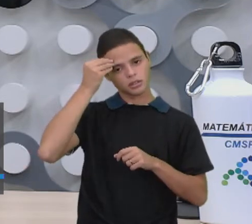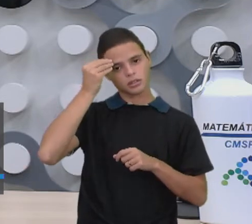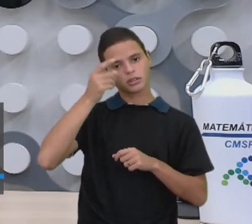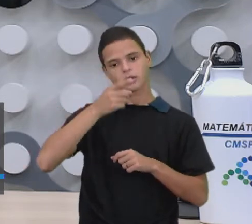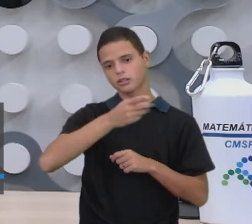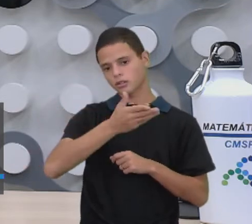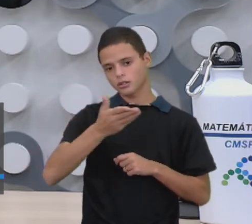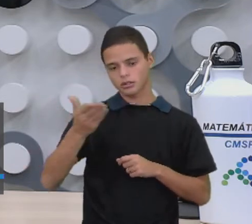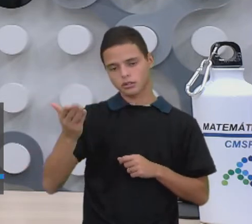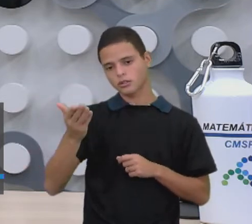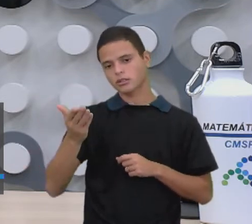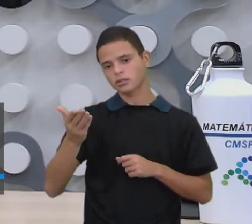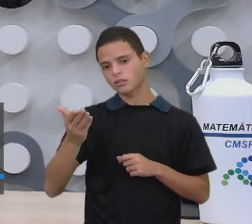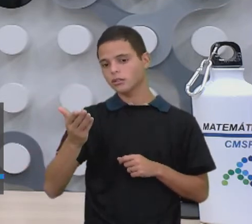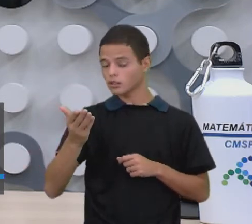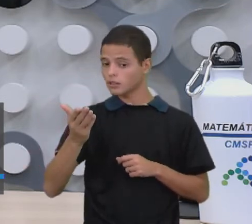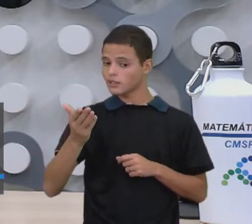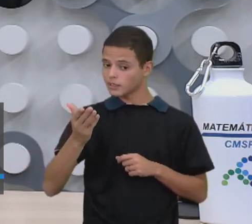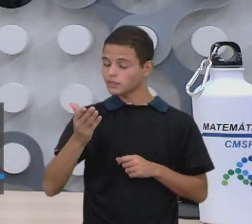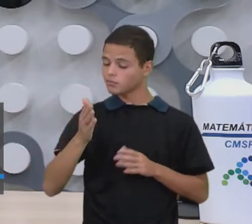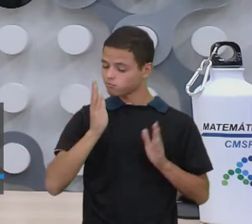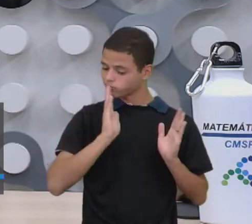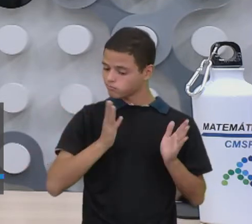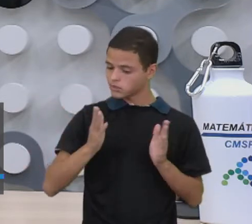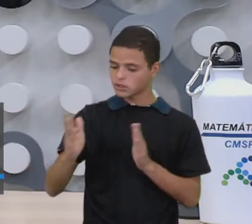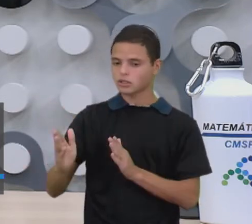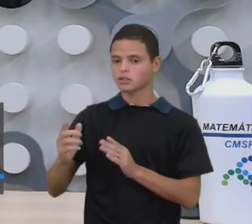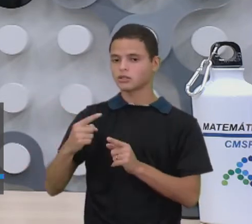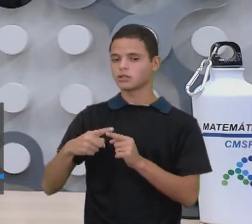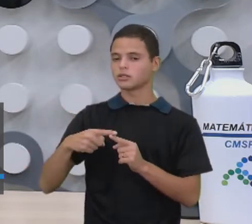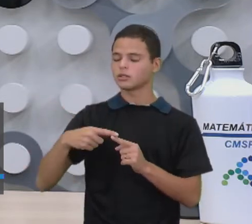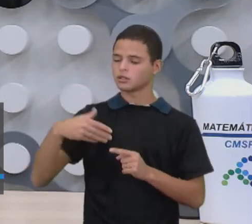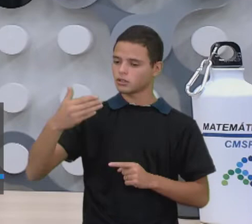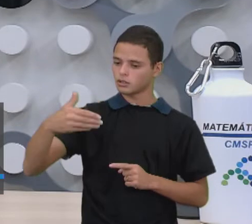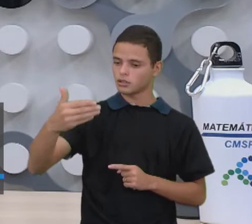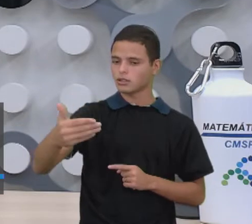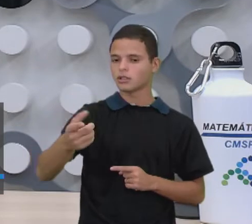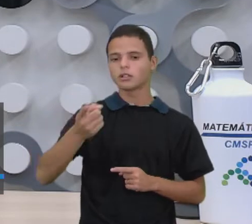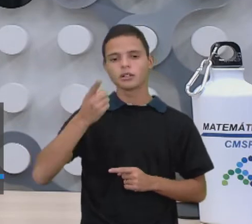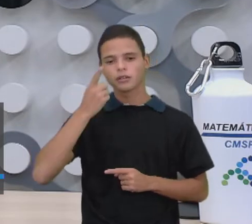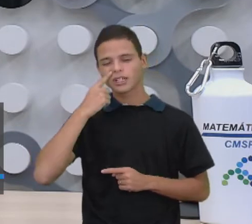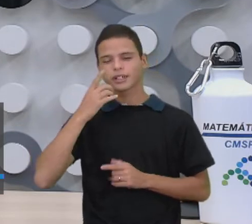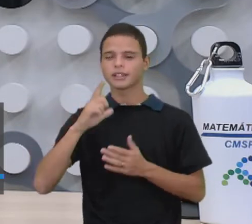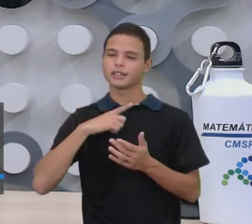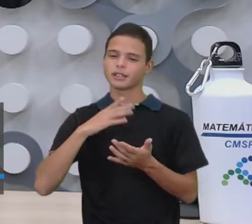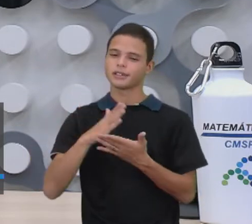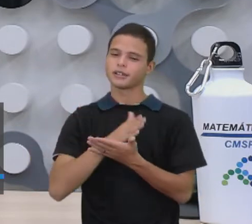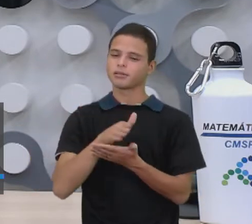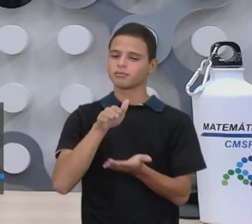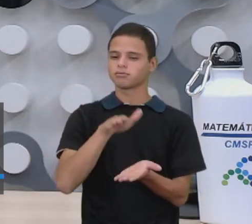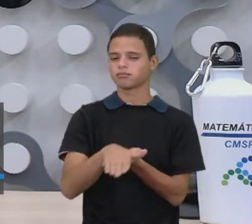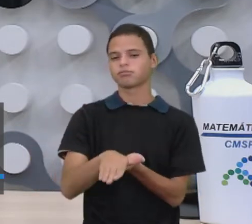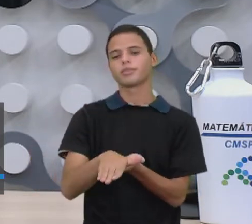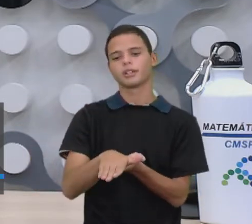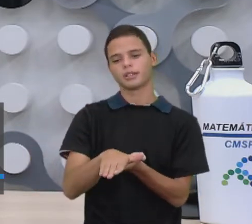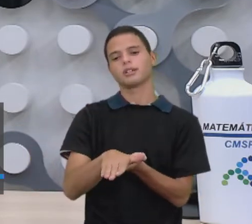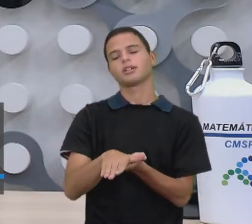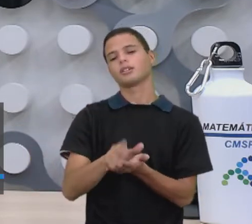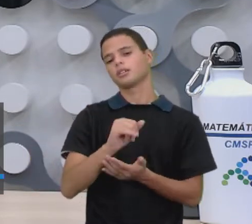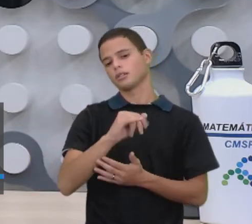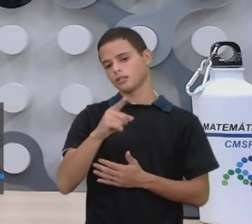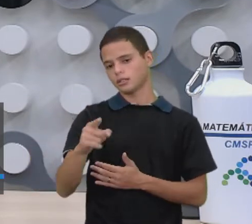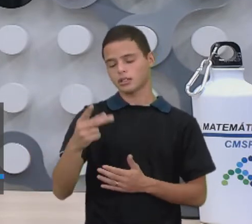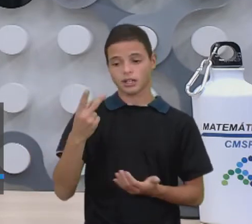estarem não fazendo coisa errada, porque depois a gente vai ver que tem a parte das multas também, né? Então, se fizer